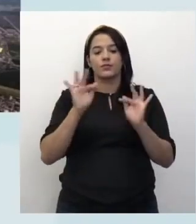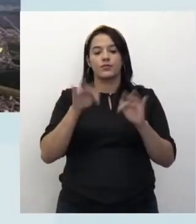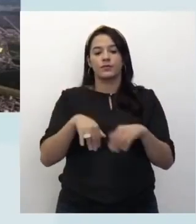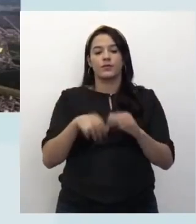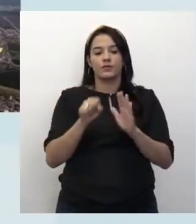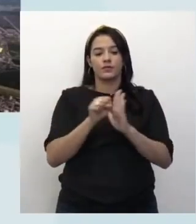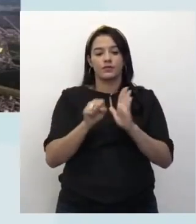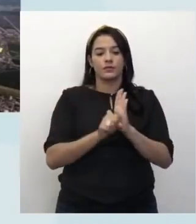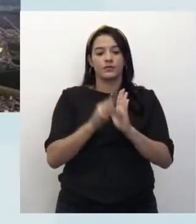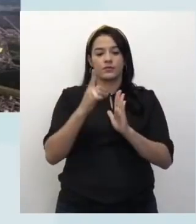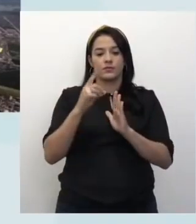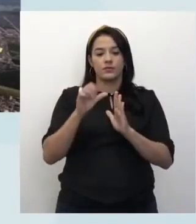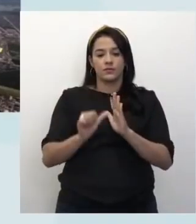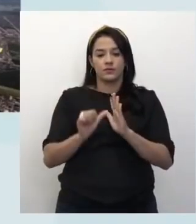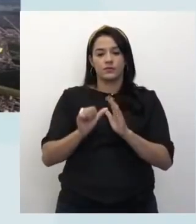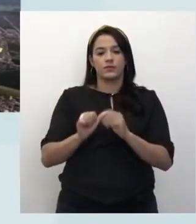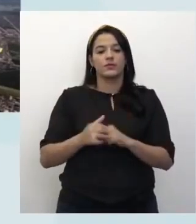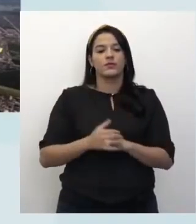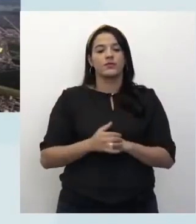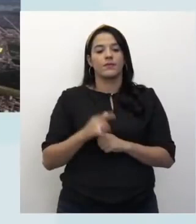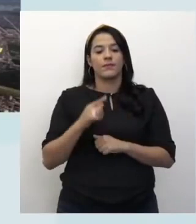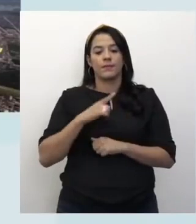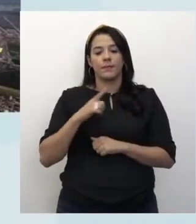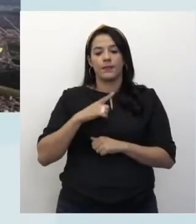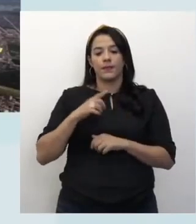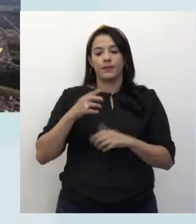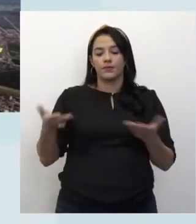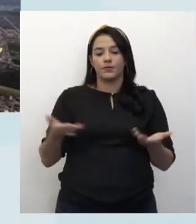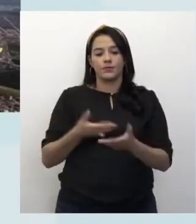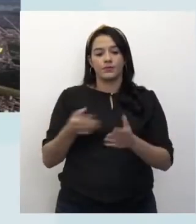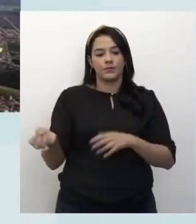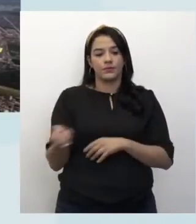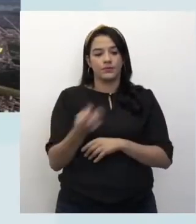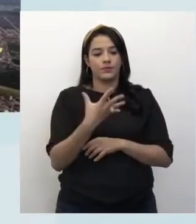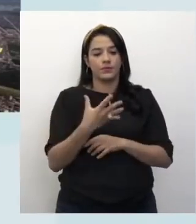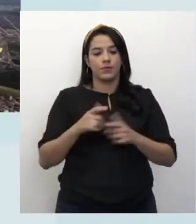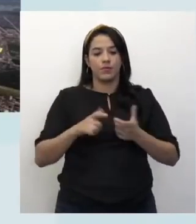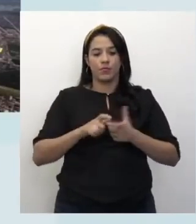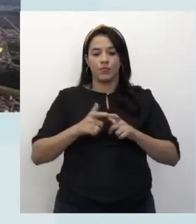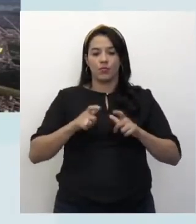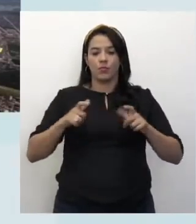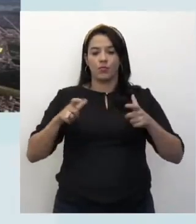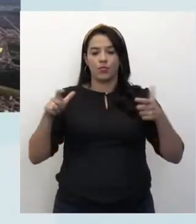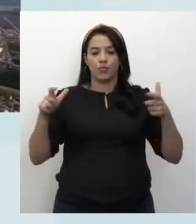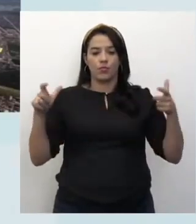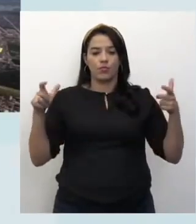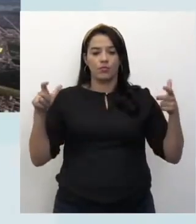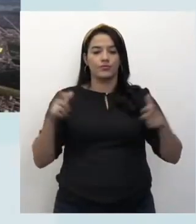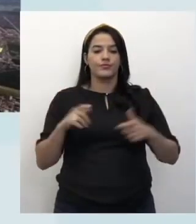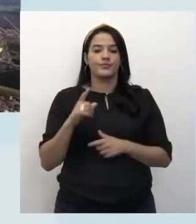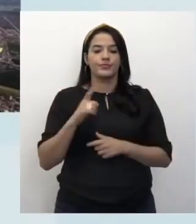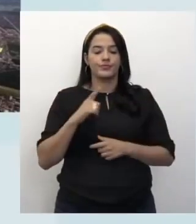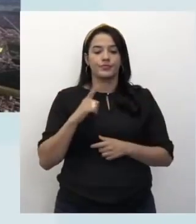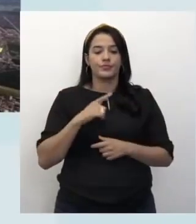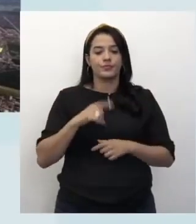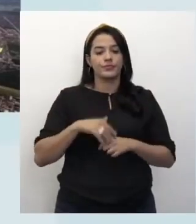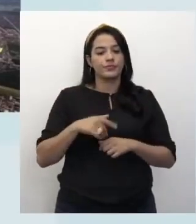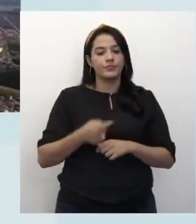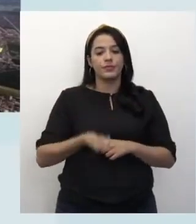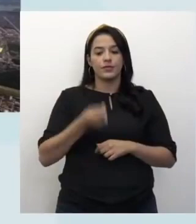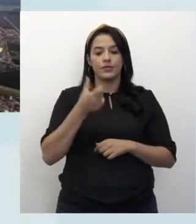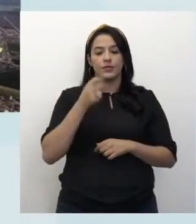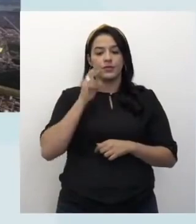XIX, né? Início do século XX, e uma foto mais recente, né? Como cresceu aí as edificações, né? Praticamente a gente não